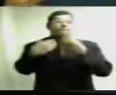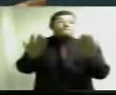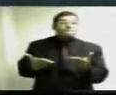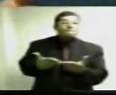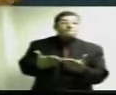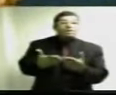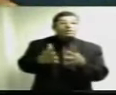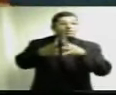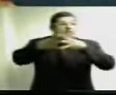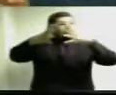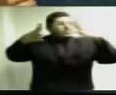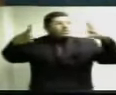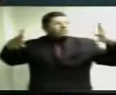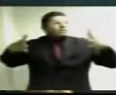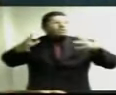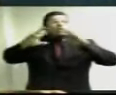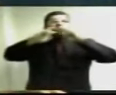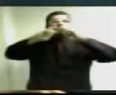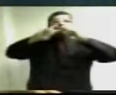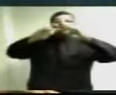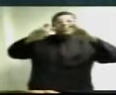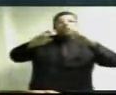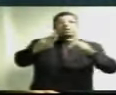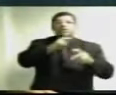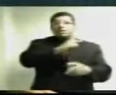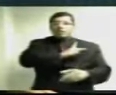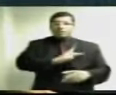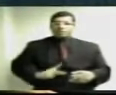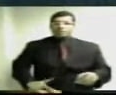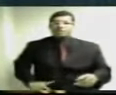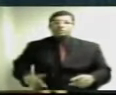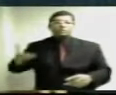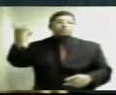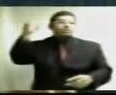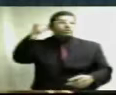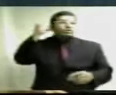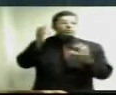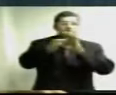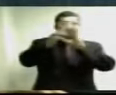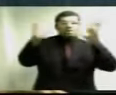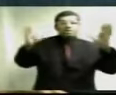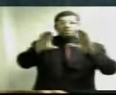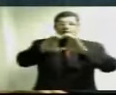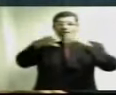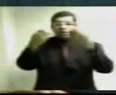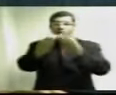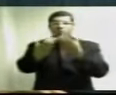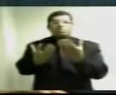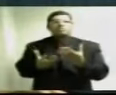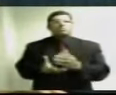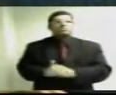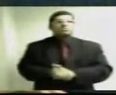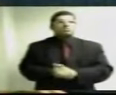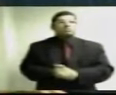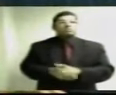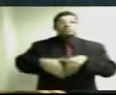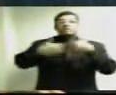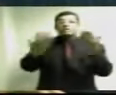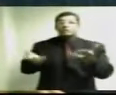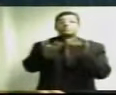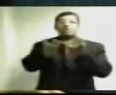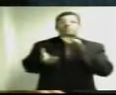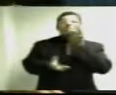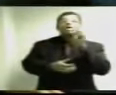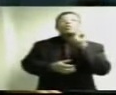E a estrondosa vaia que a presidente Dilma recebeu na abertura da Copa das Confederações. Isso